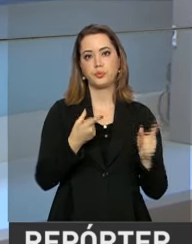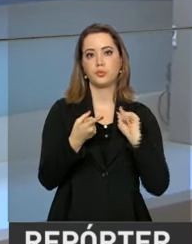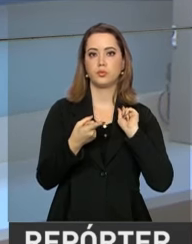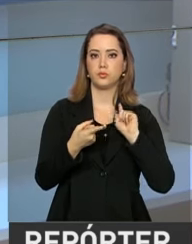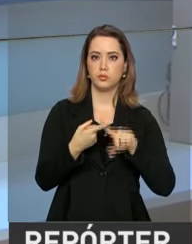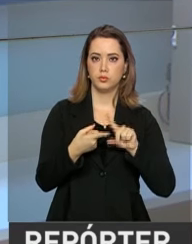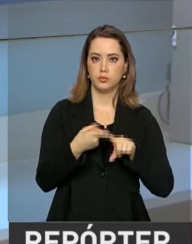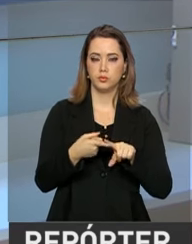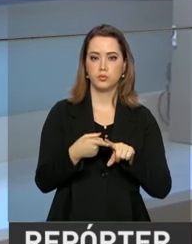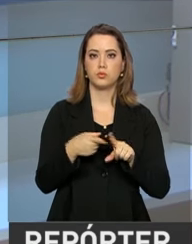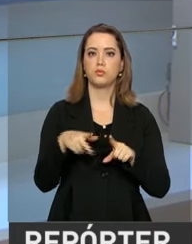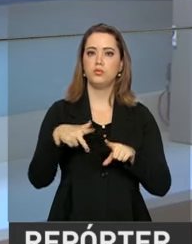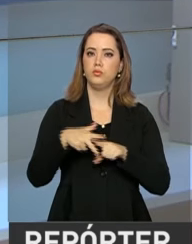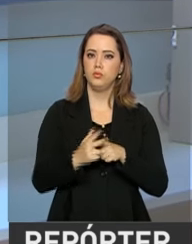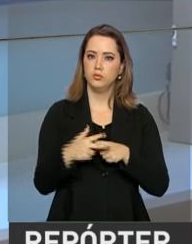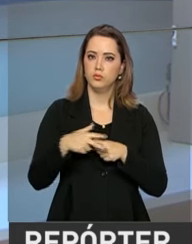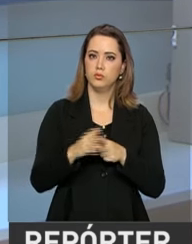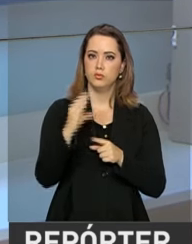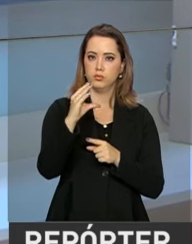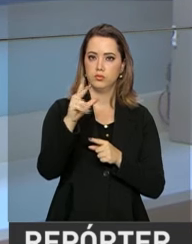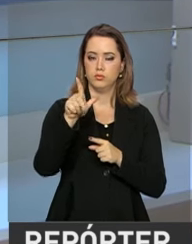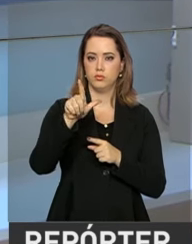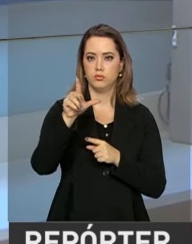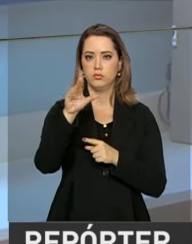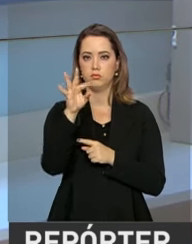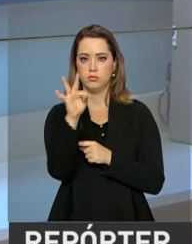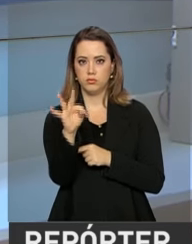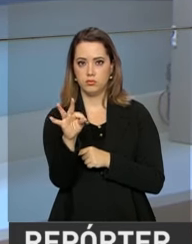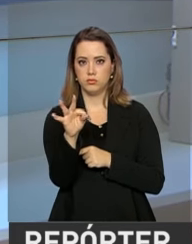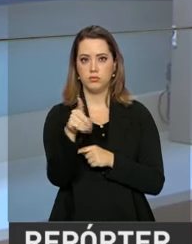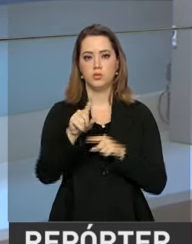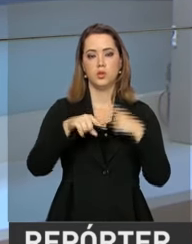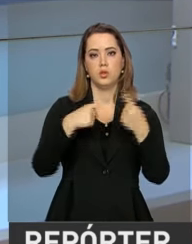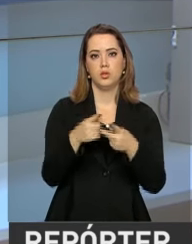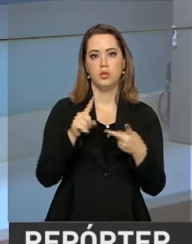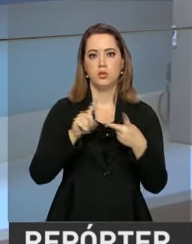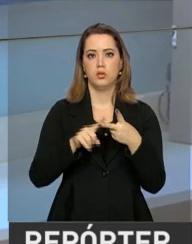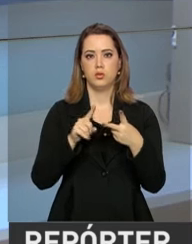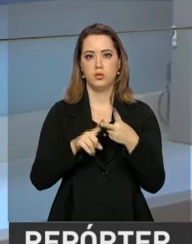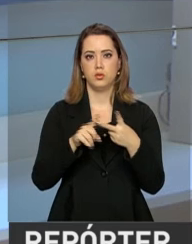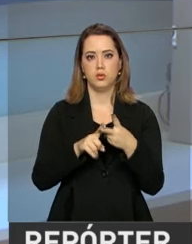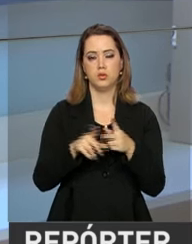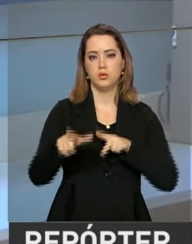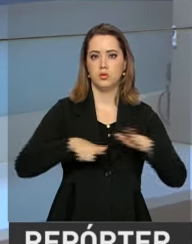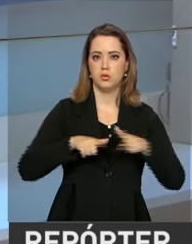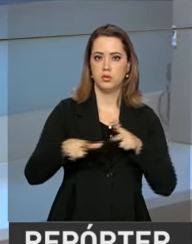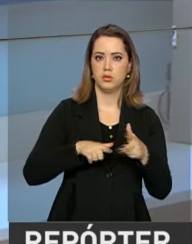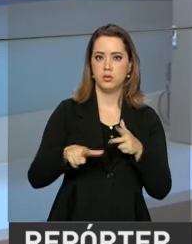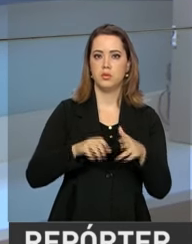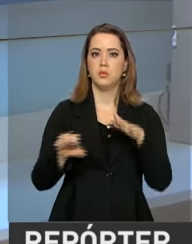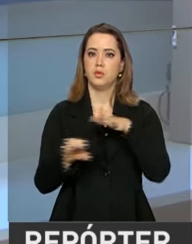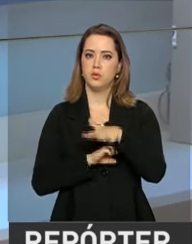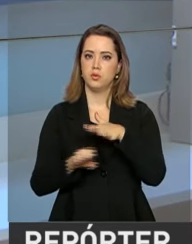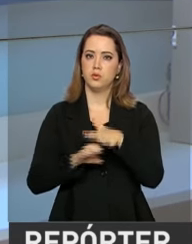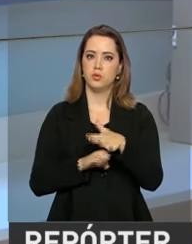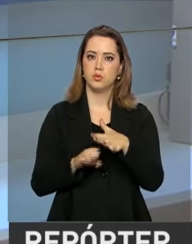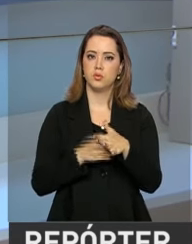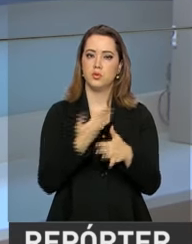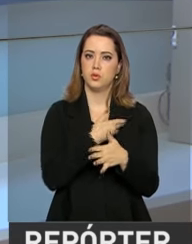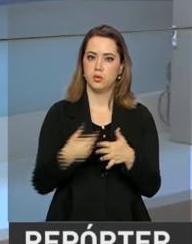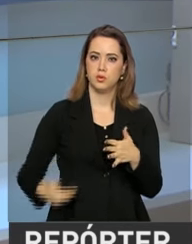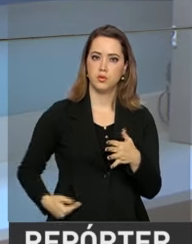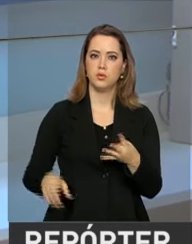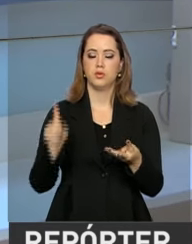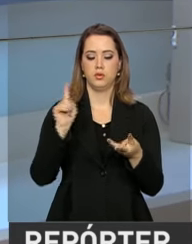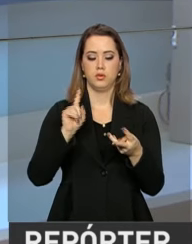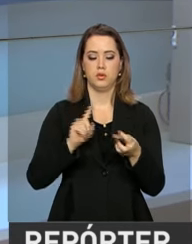delas é para a atualização da CLT, outra sobre terceirização e uma outra para tornar permanente o Programa de Proteção